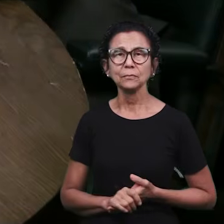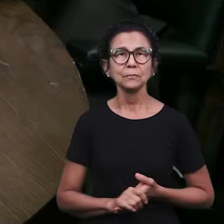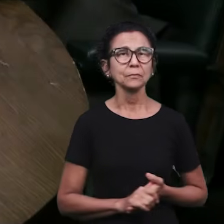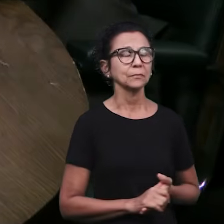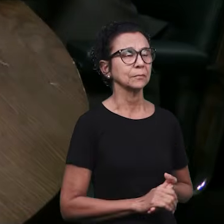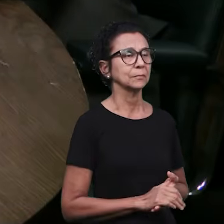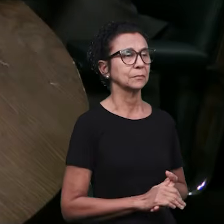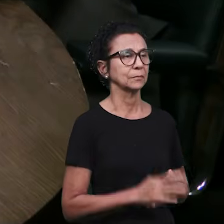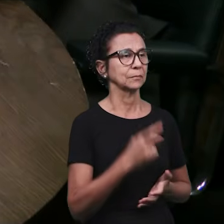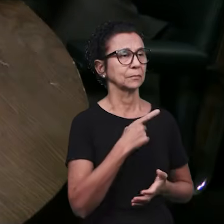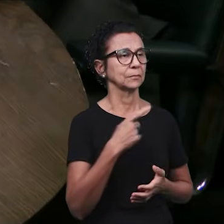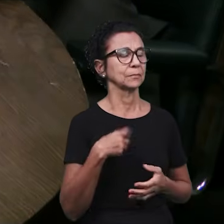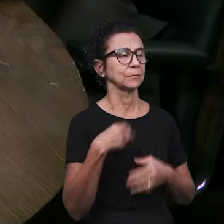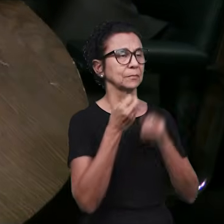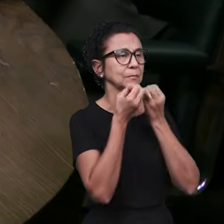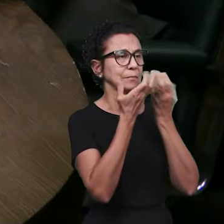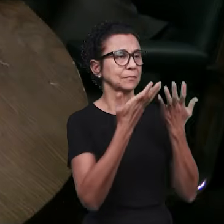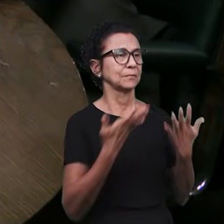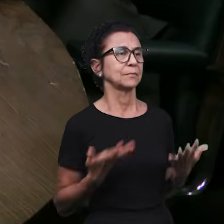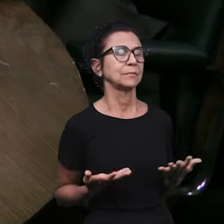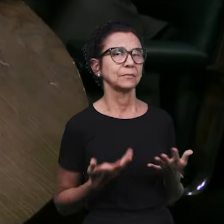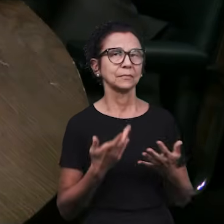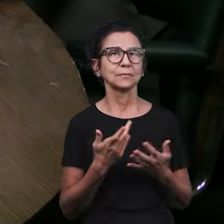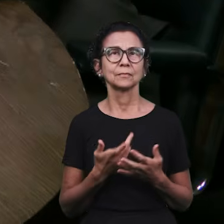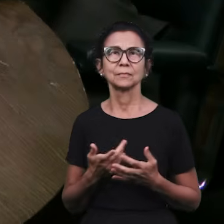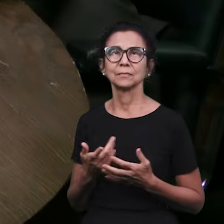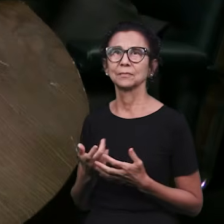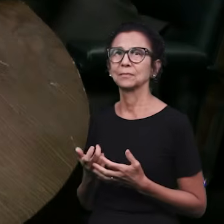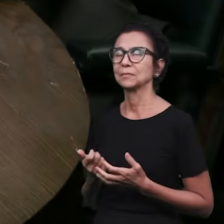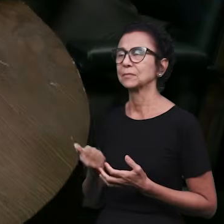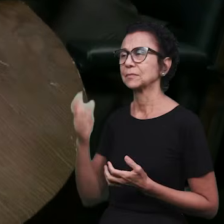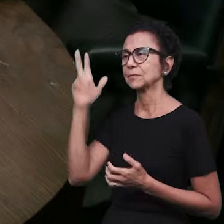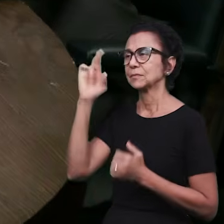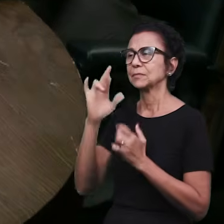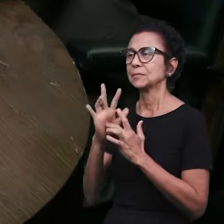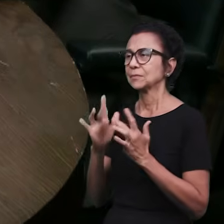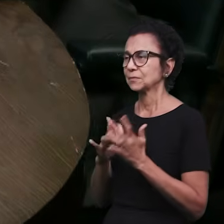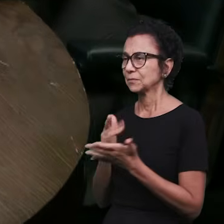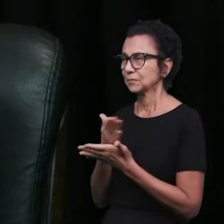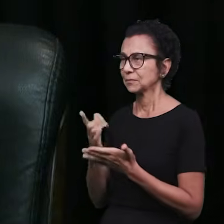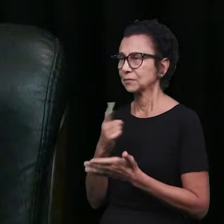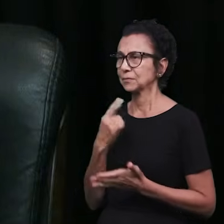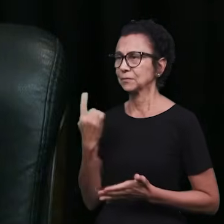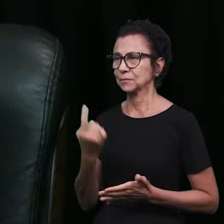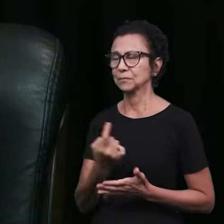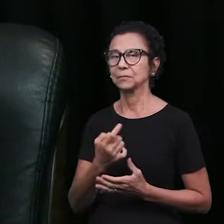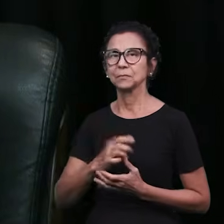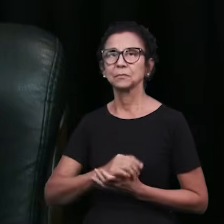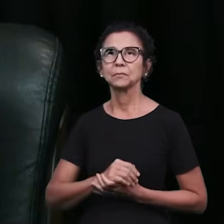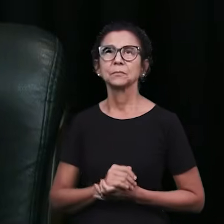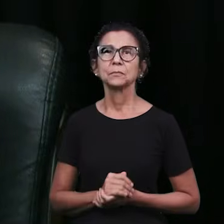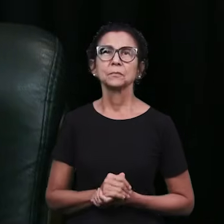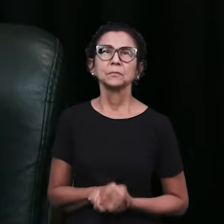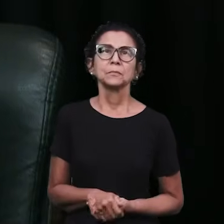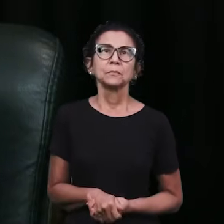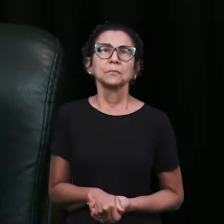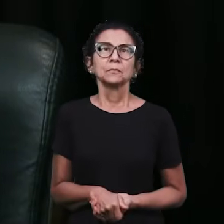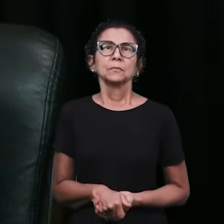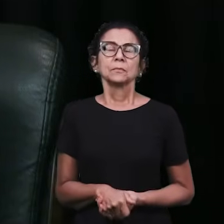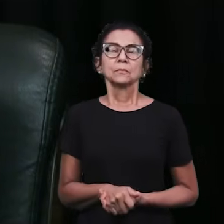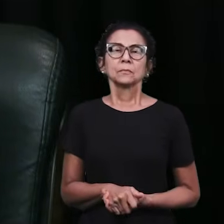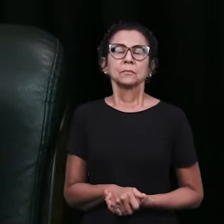Luiz, seja muito bem-vindo, à paz do Senhor. A paz do Senhor a todos. Meus amados, hoje nós